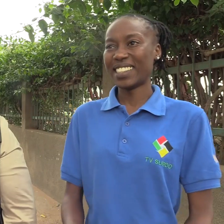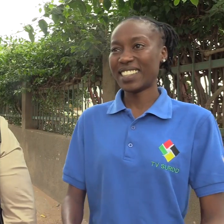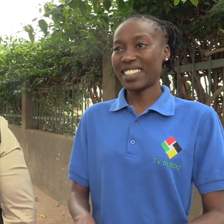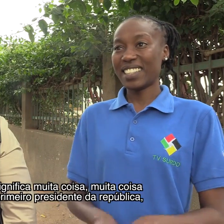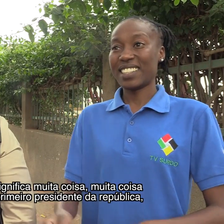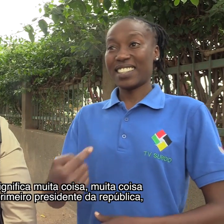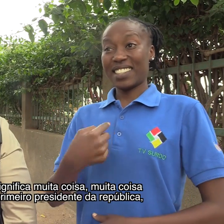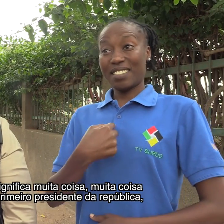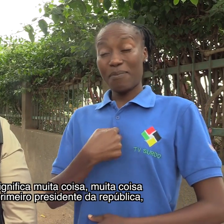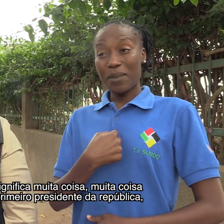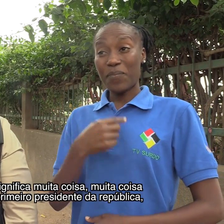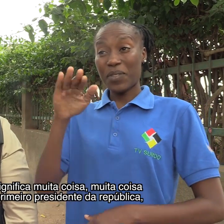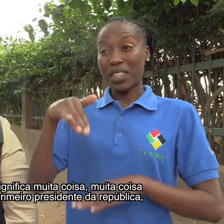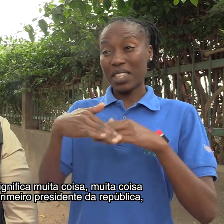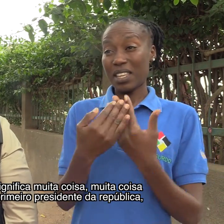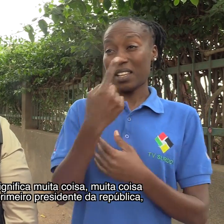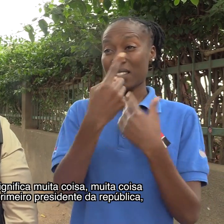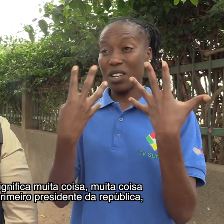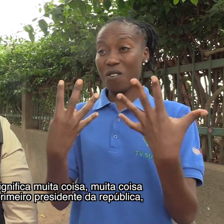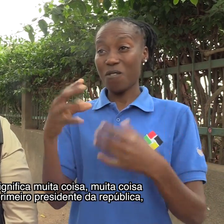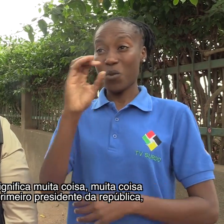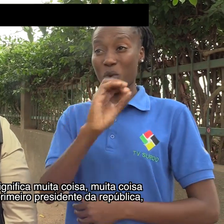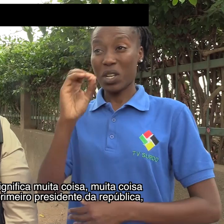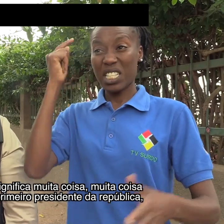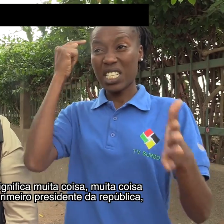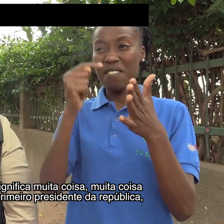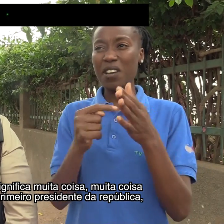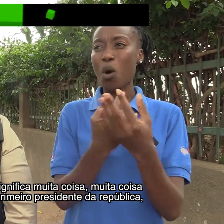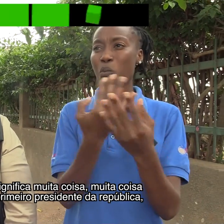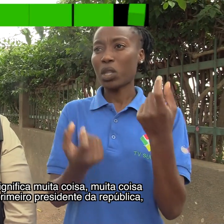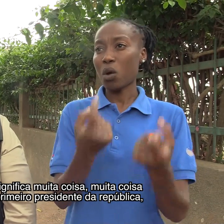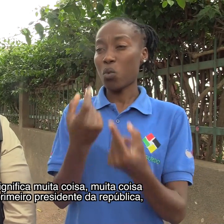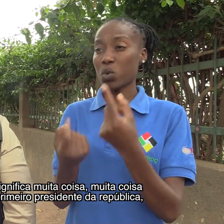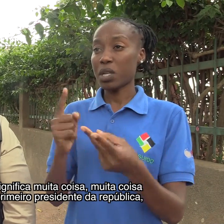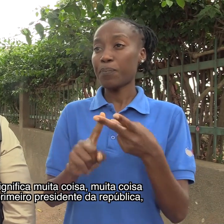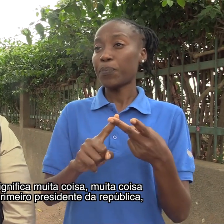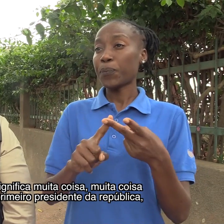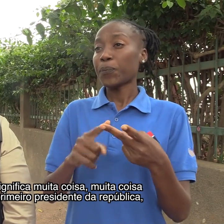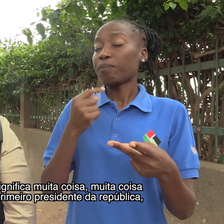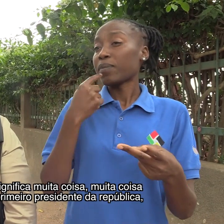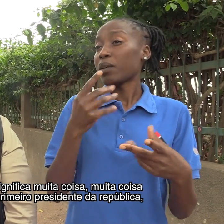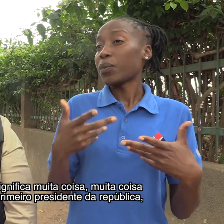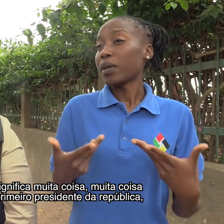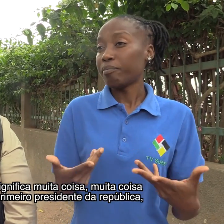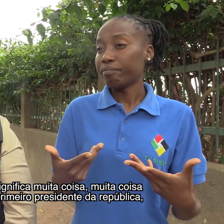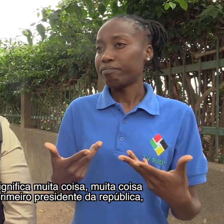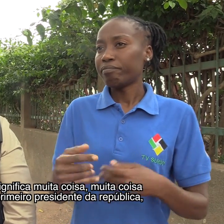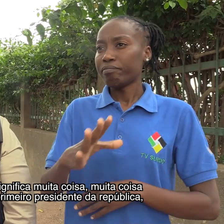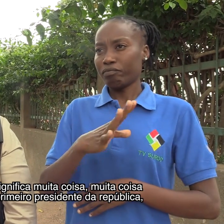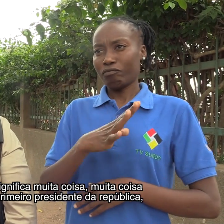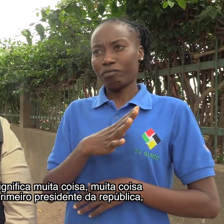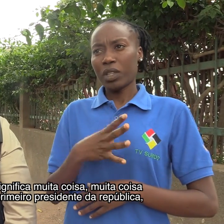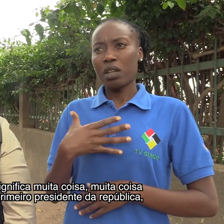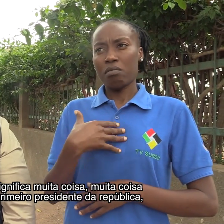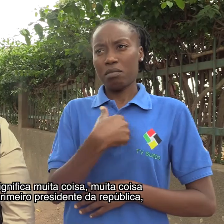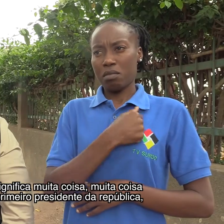Para mim, 19 de outubro significa muita coisa. Muita coisa no sentido de termos perdido